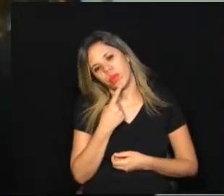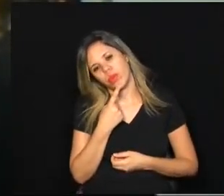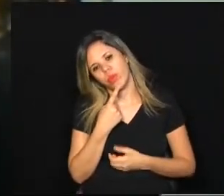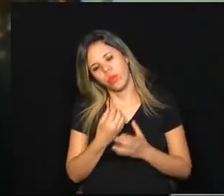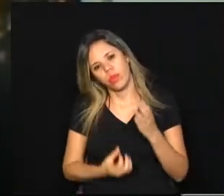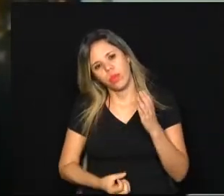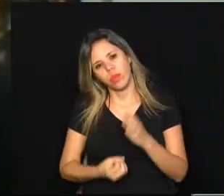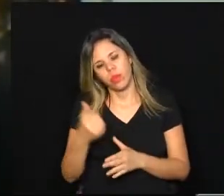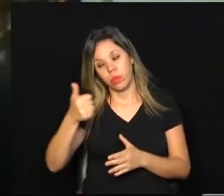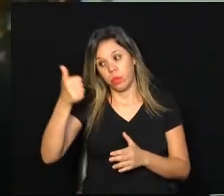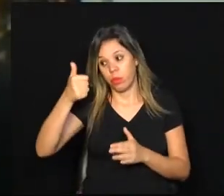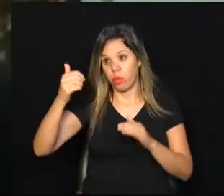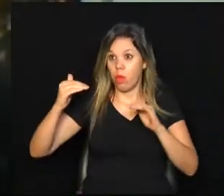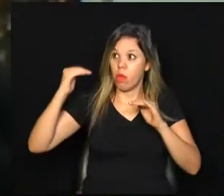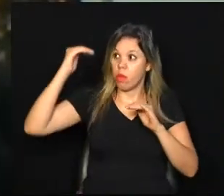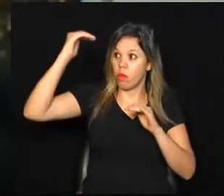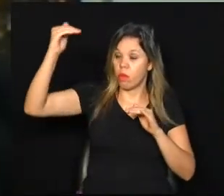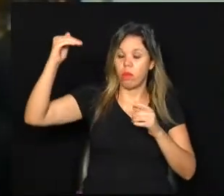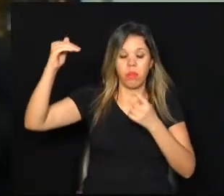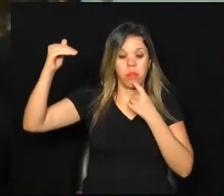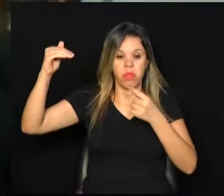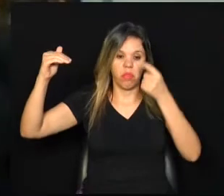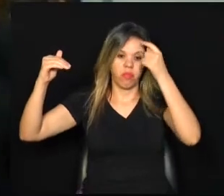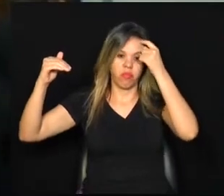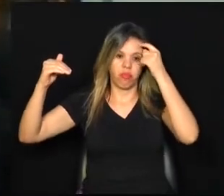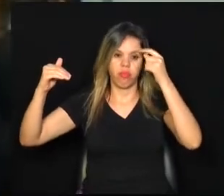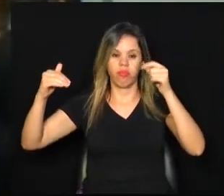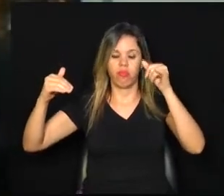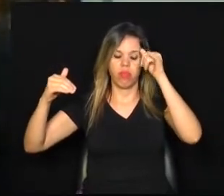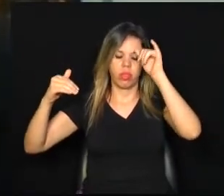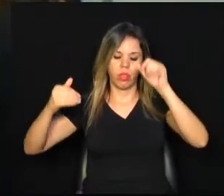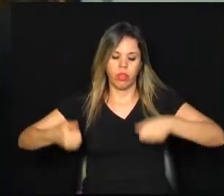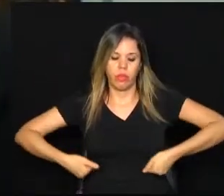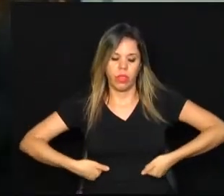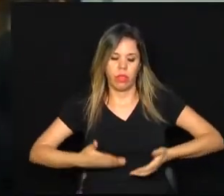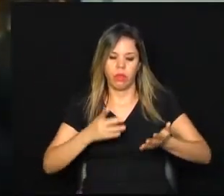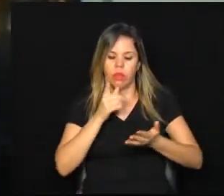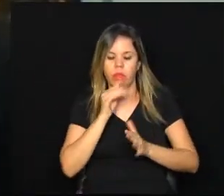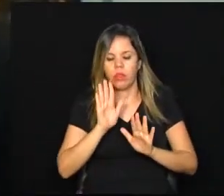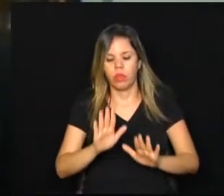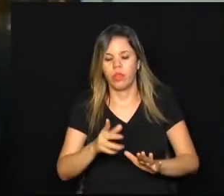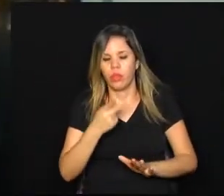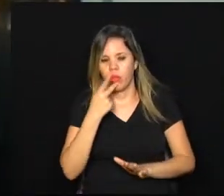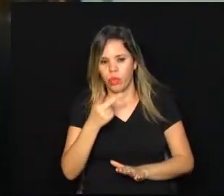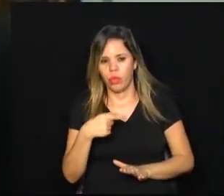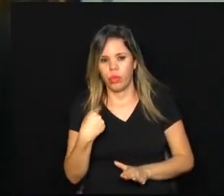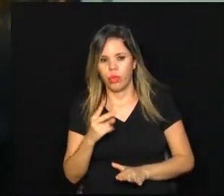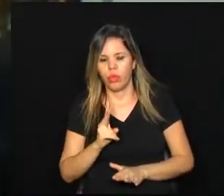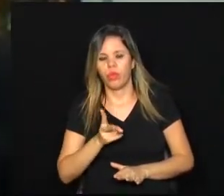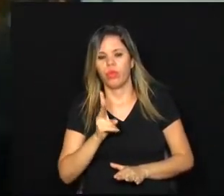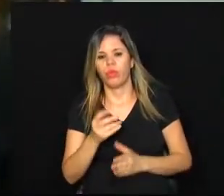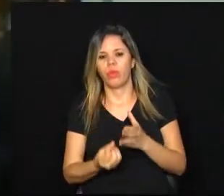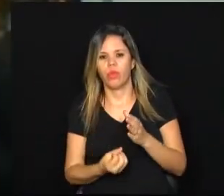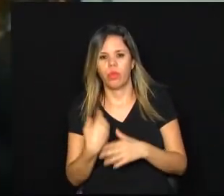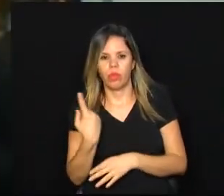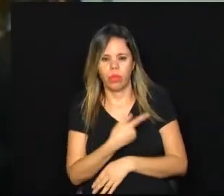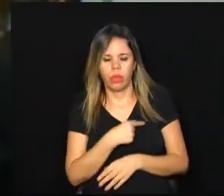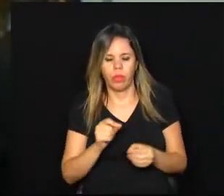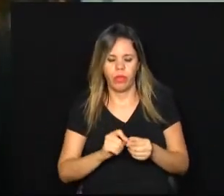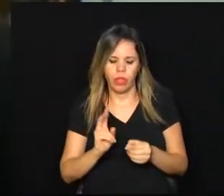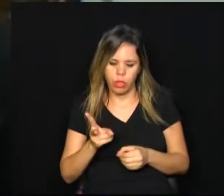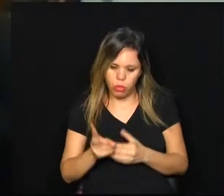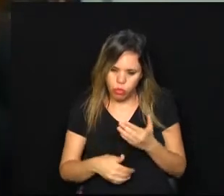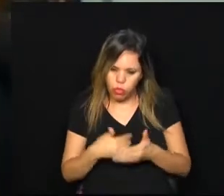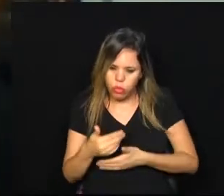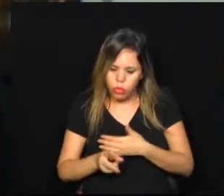entre os primeiros lugares. Então, o que eu diria é o seguinte, que continue acontecendo o que nós já estamos fazendo.